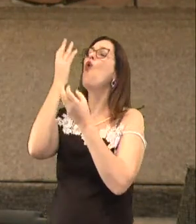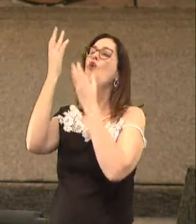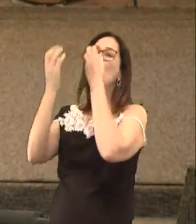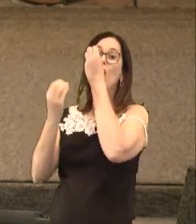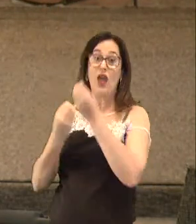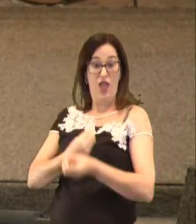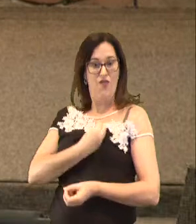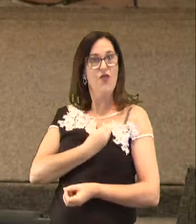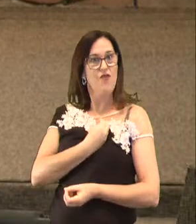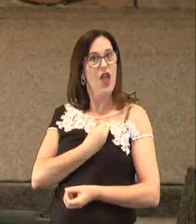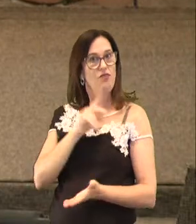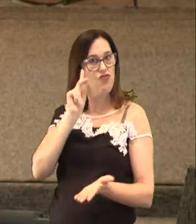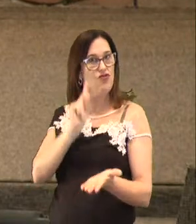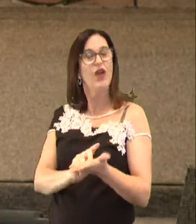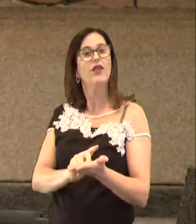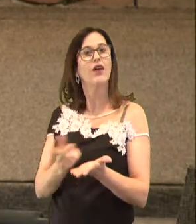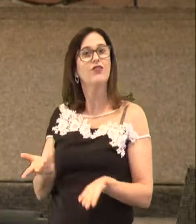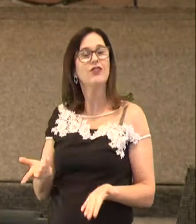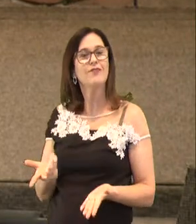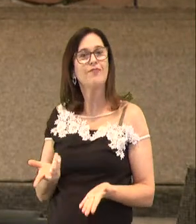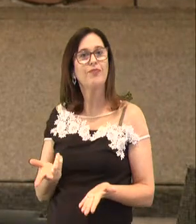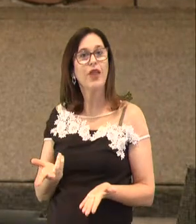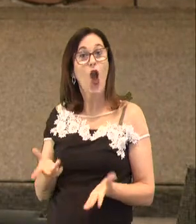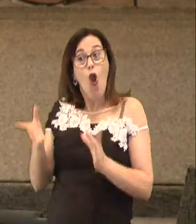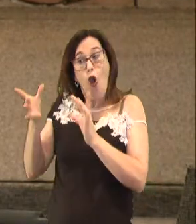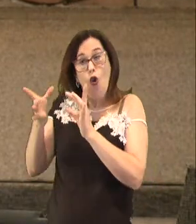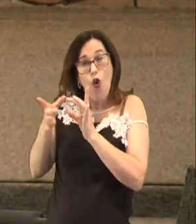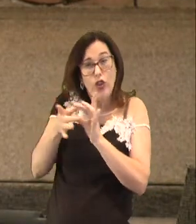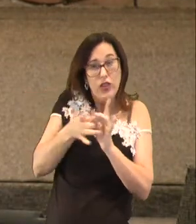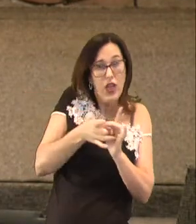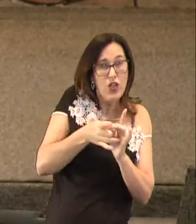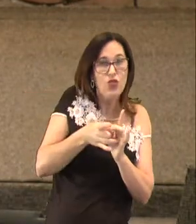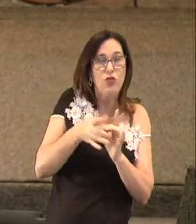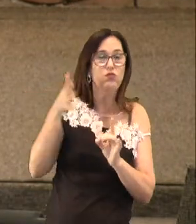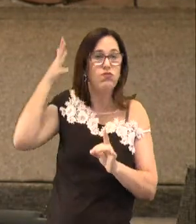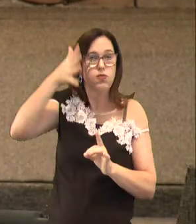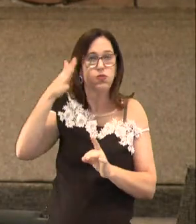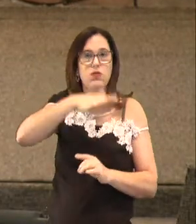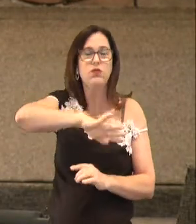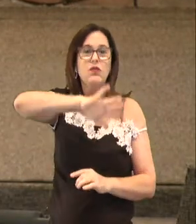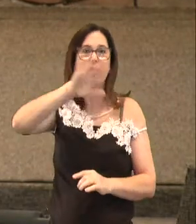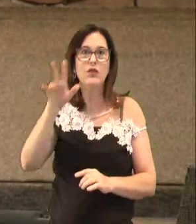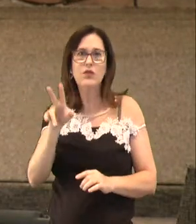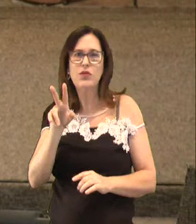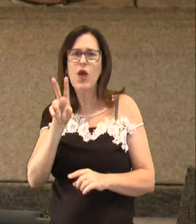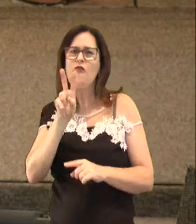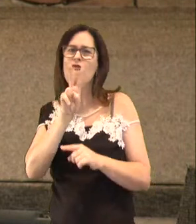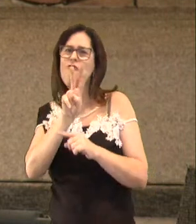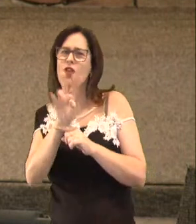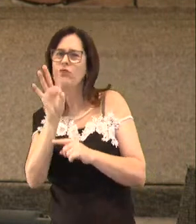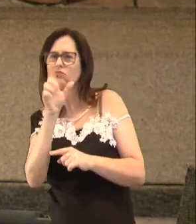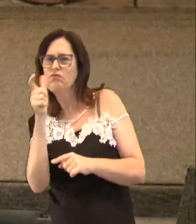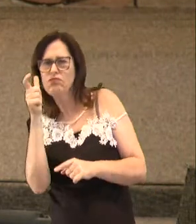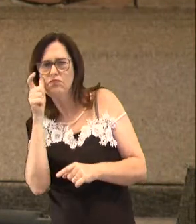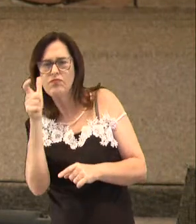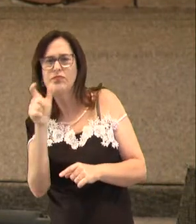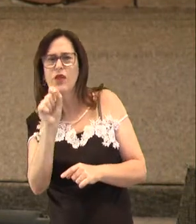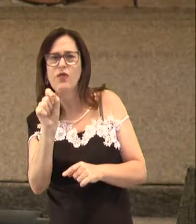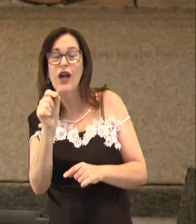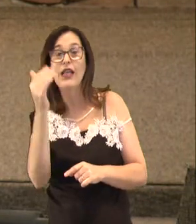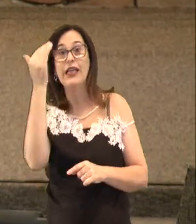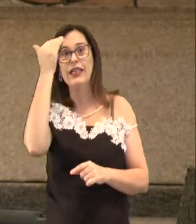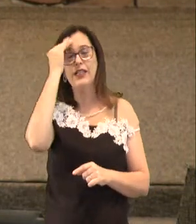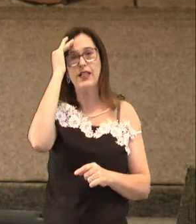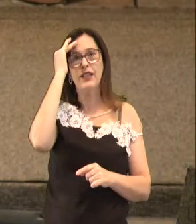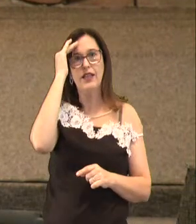e viver. O contexto do Sermão do Monte, então, observado aqui, nos faz entender